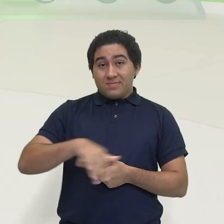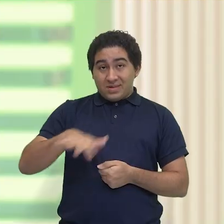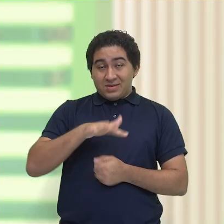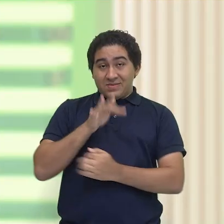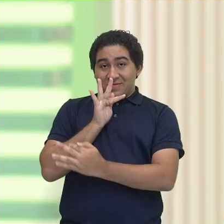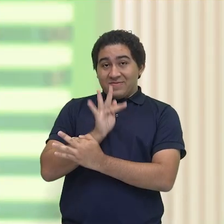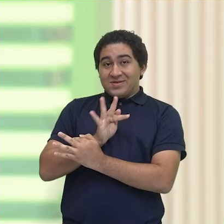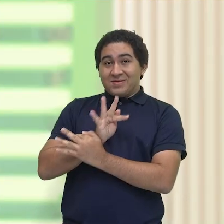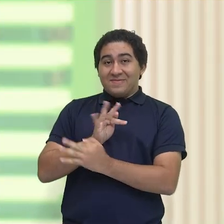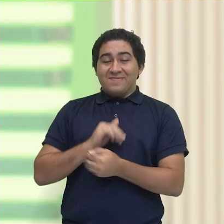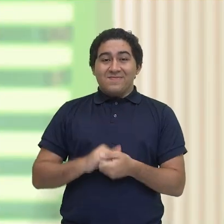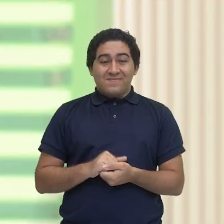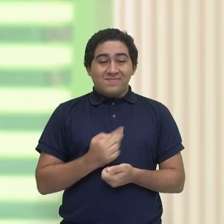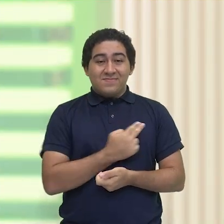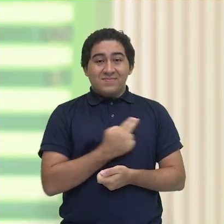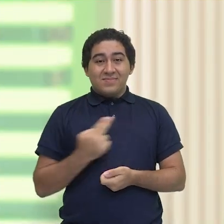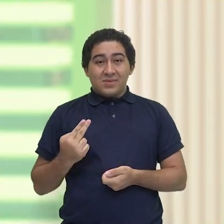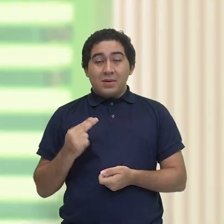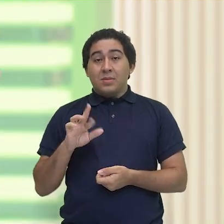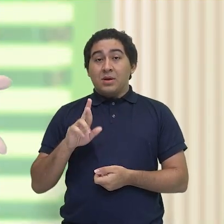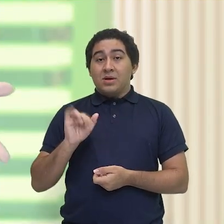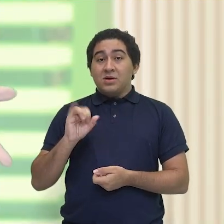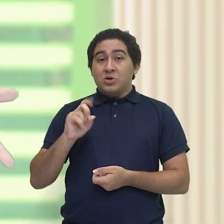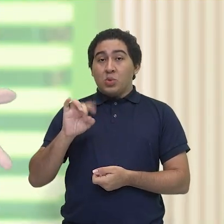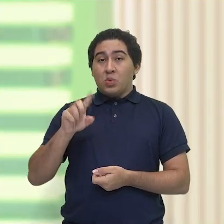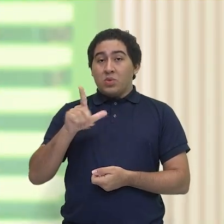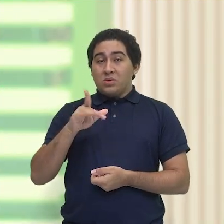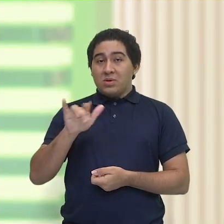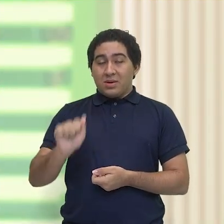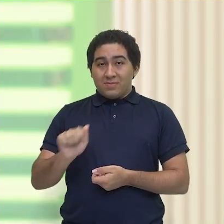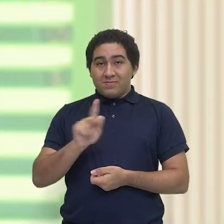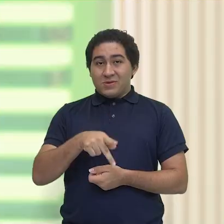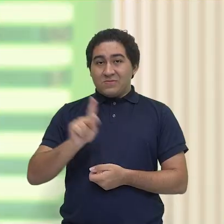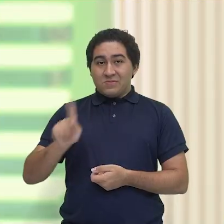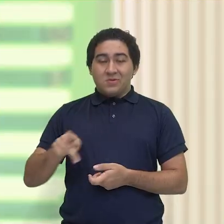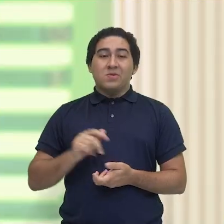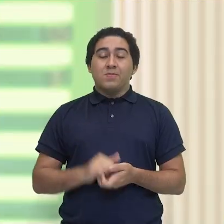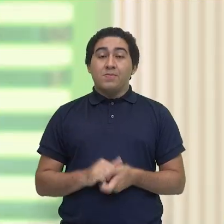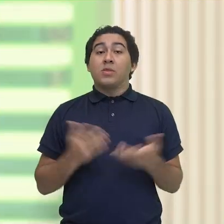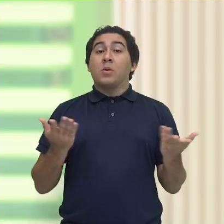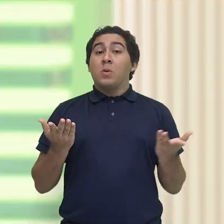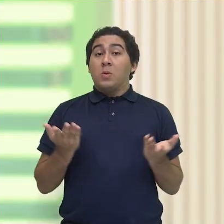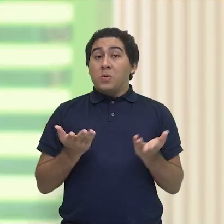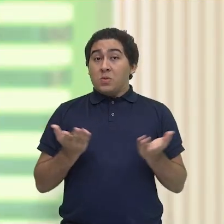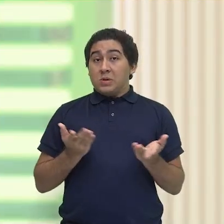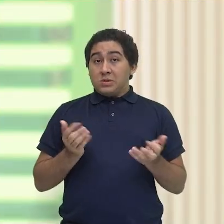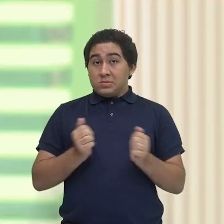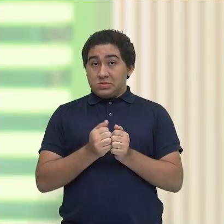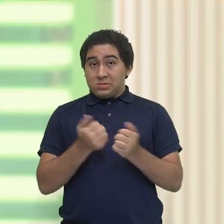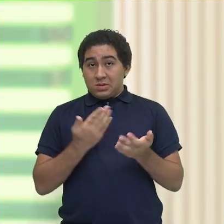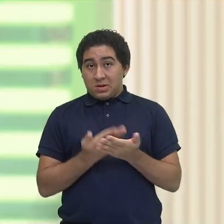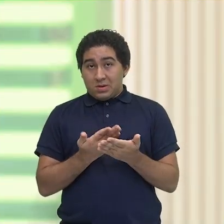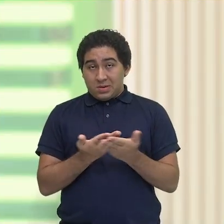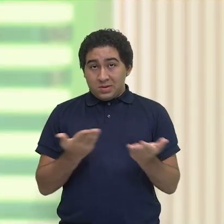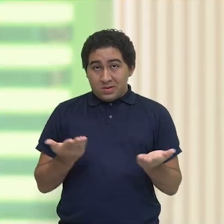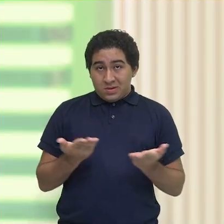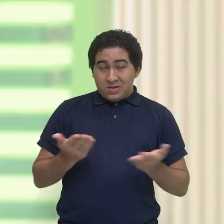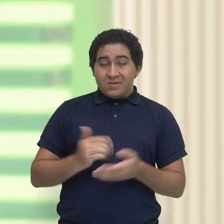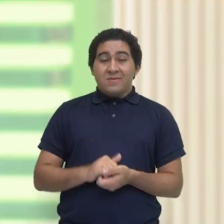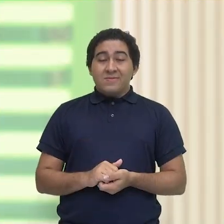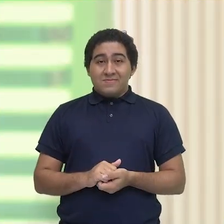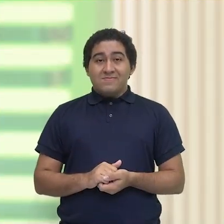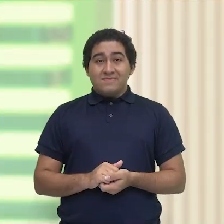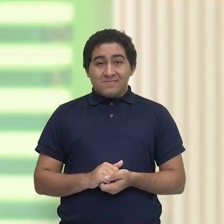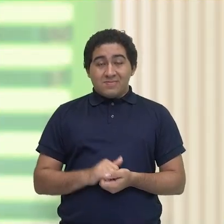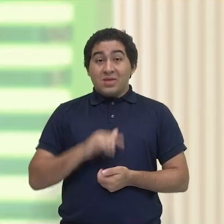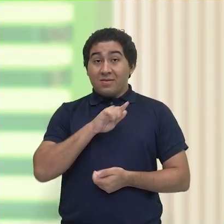física. Eu sou a professora Risolda Farias, estarei com vocês nesta aula e acredito que